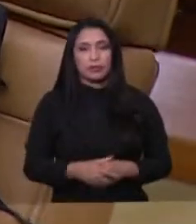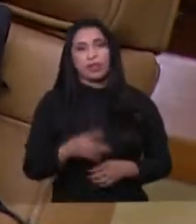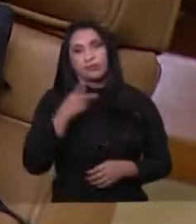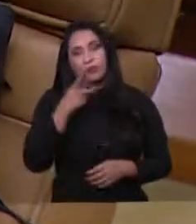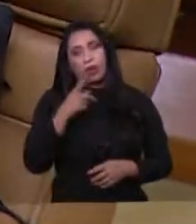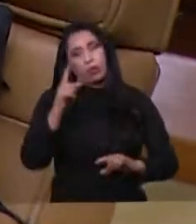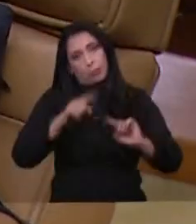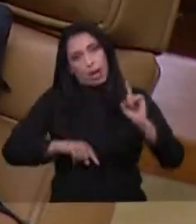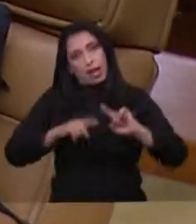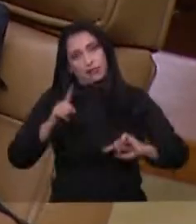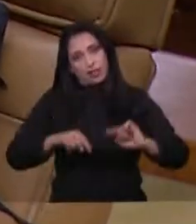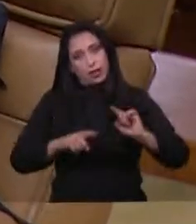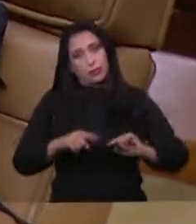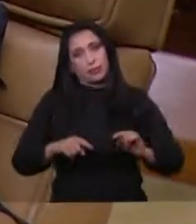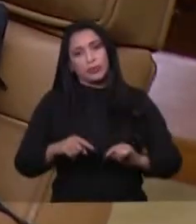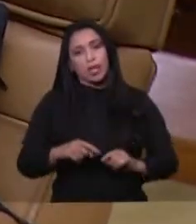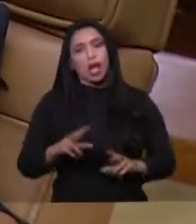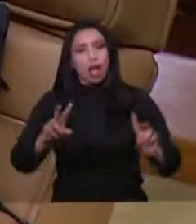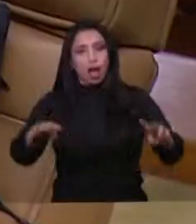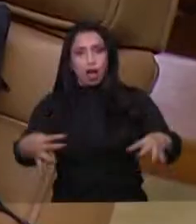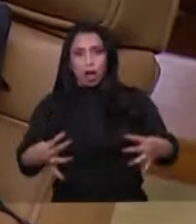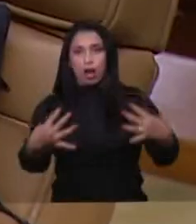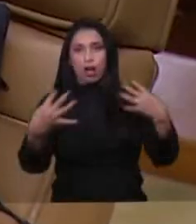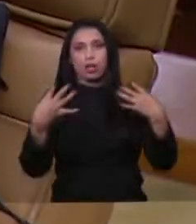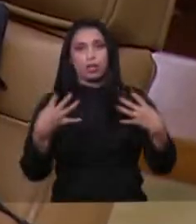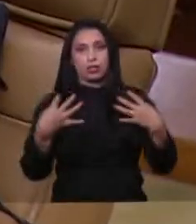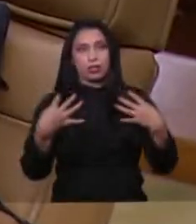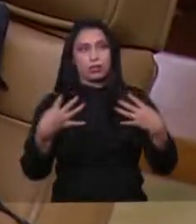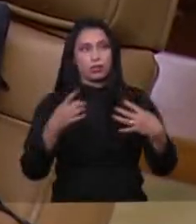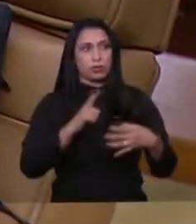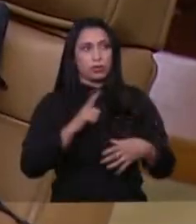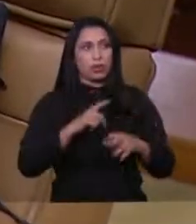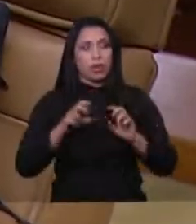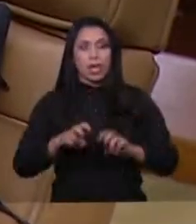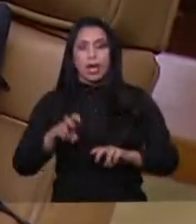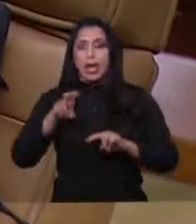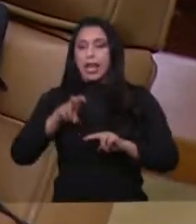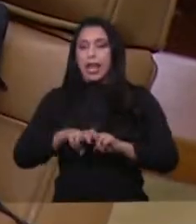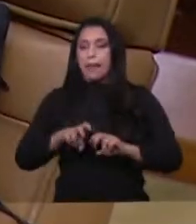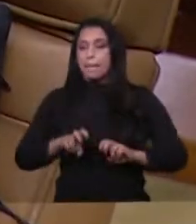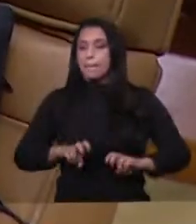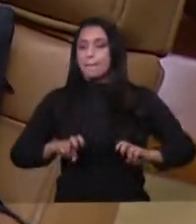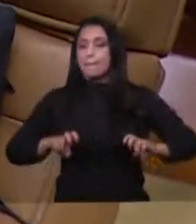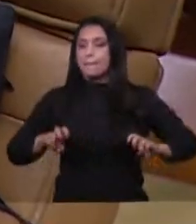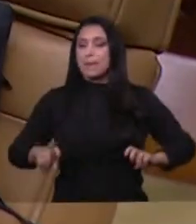calão. Olha onde eu estou, na mesa do presidente.